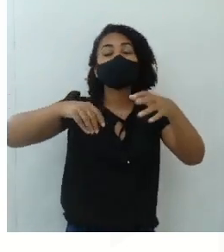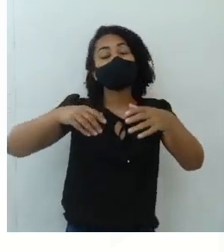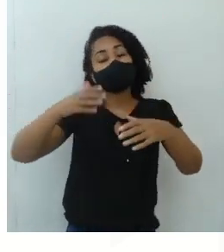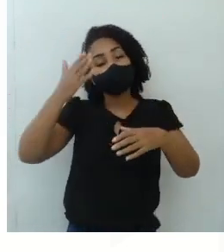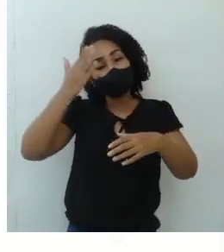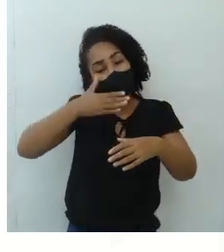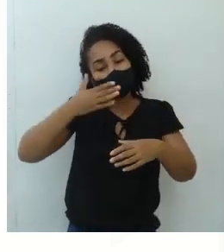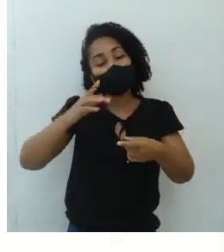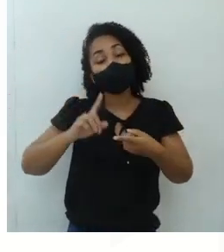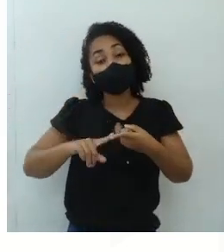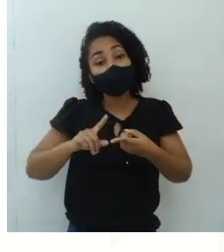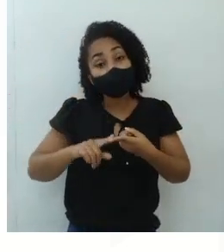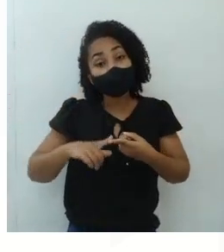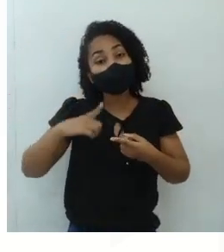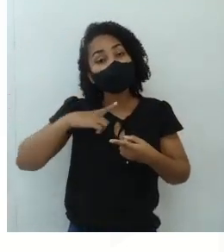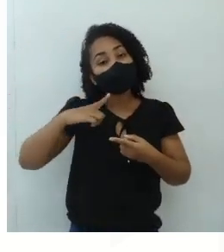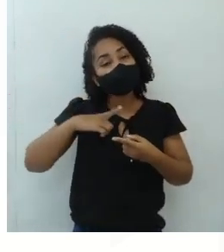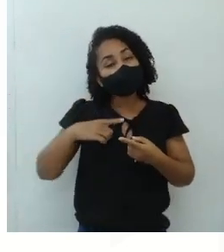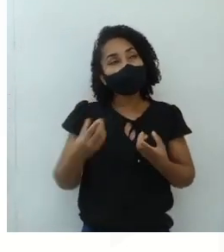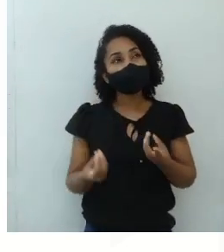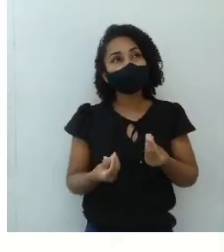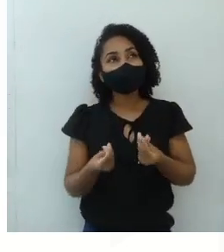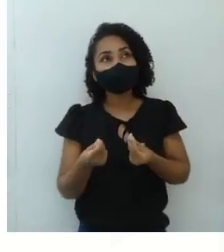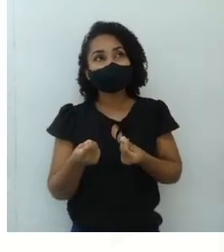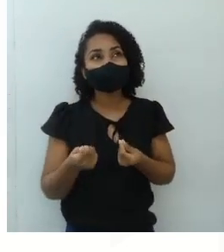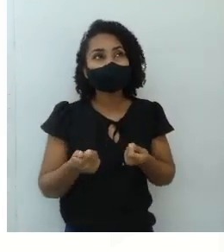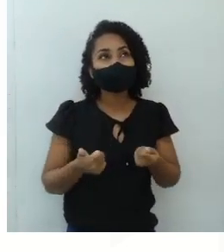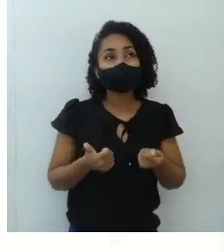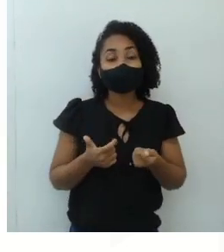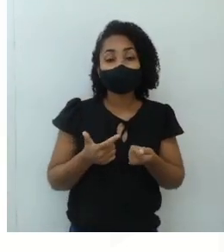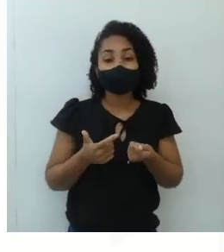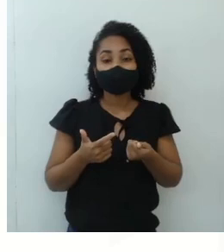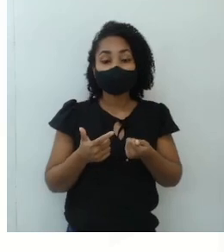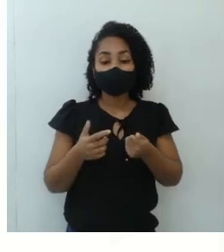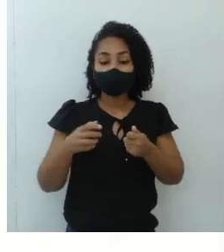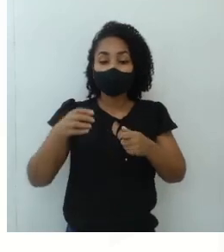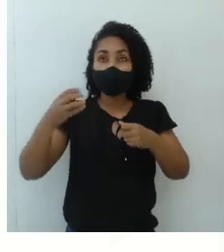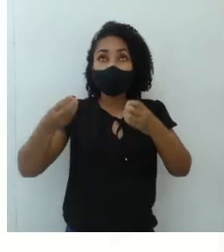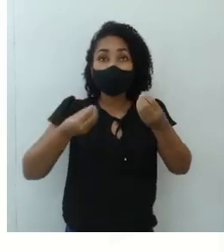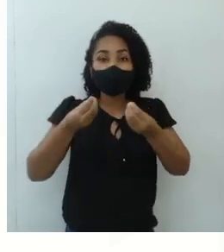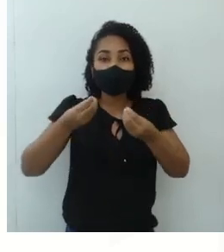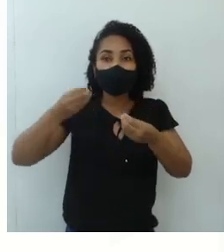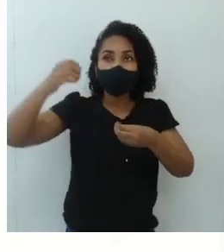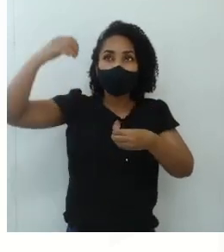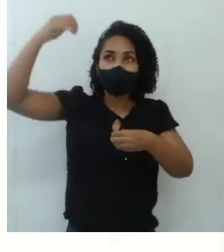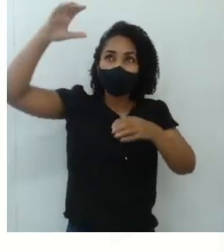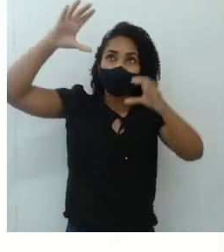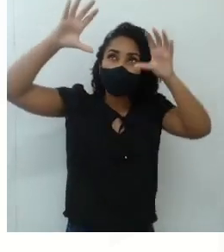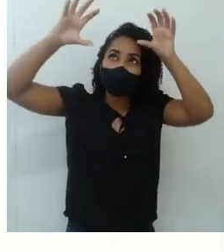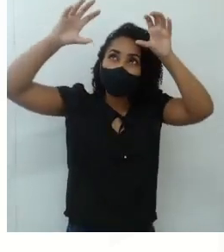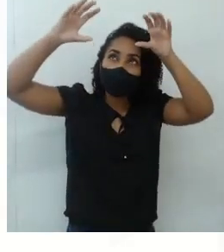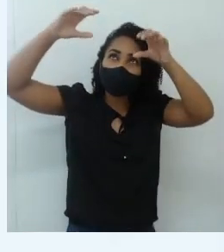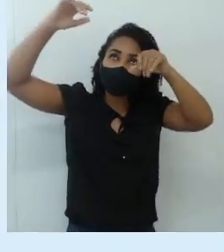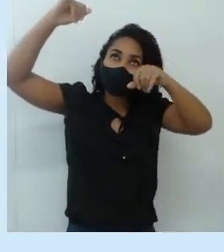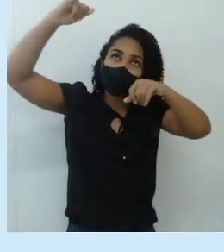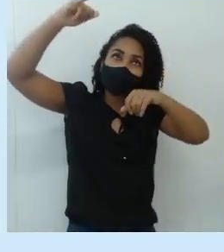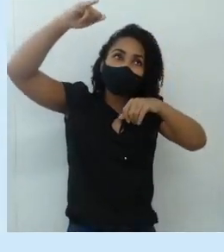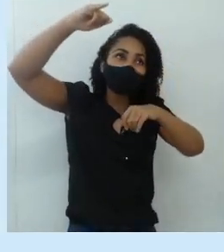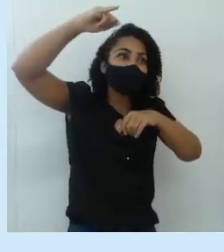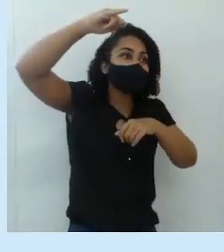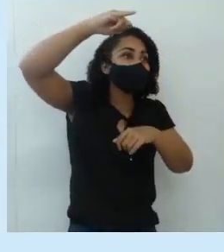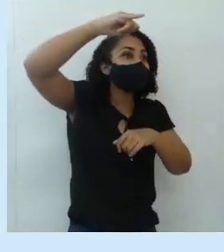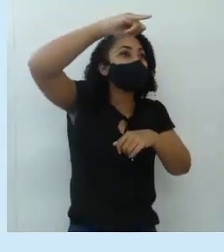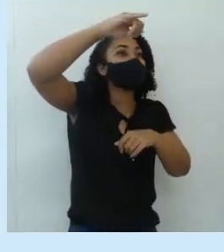uma vez que tem ali uma visão dos deslocamentos das massas de ar que acontecem na